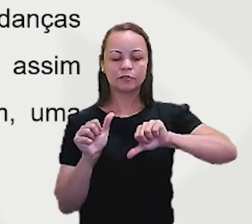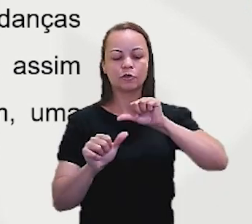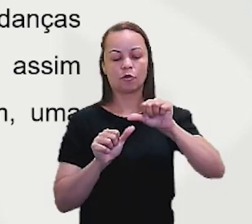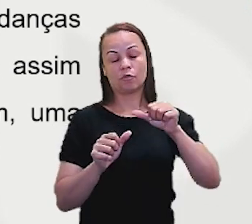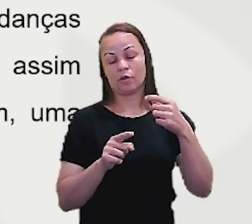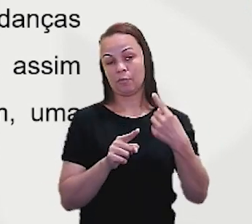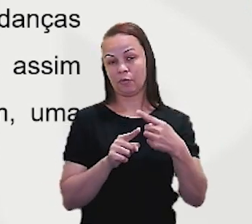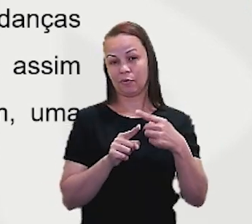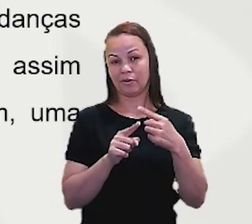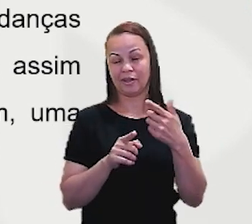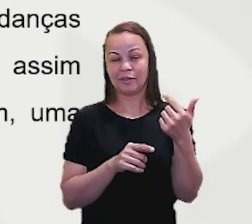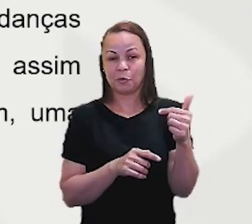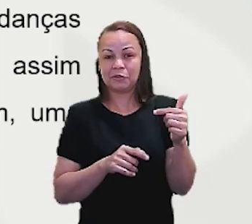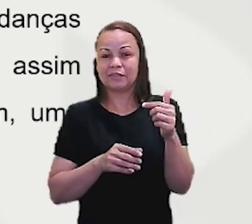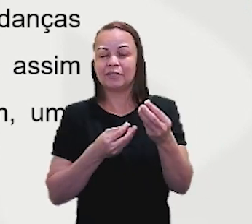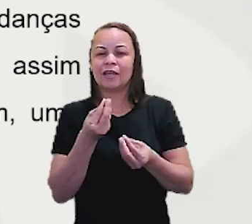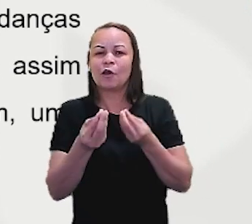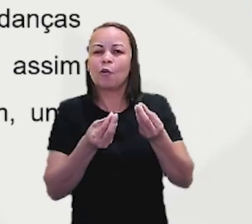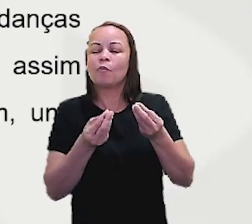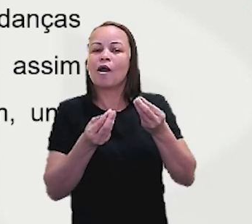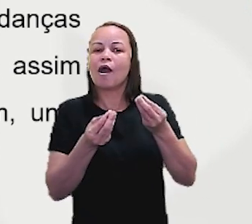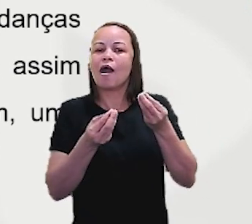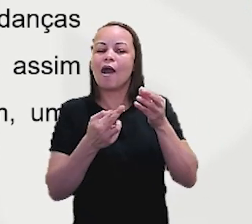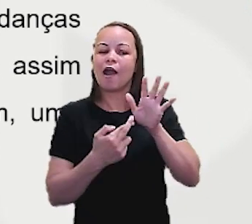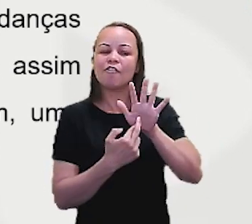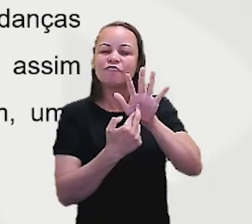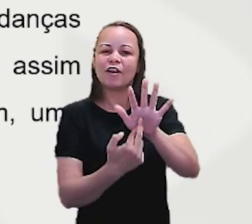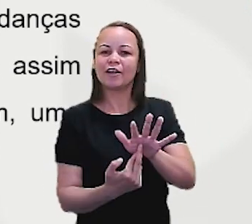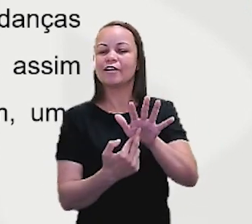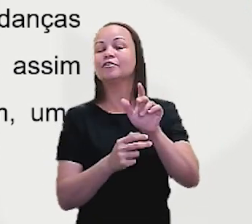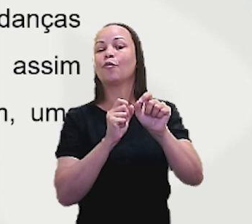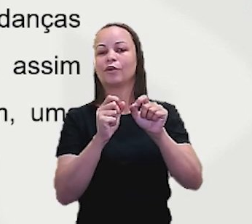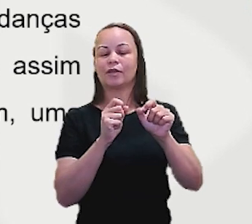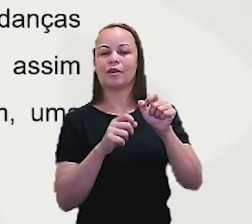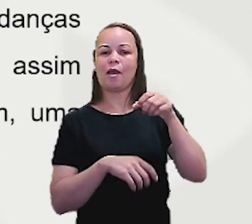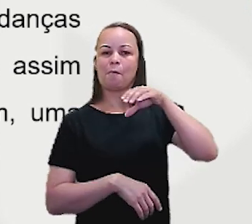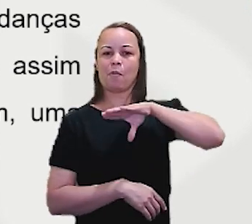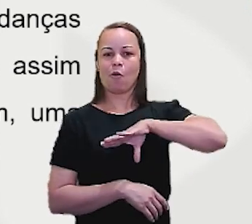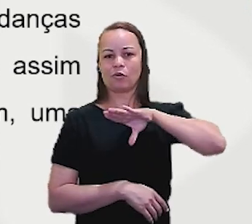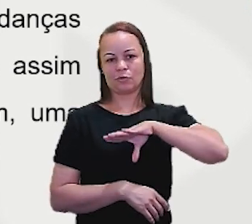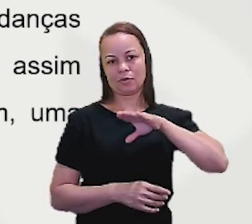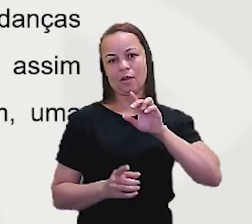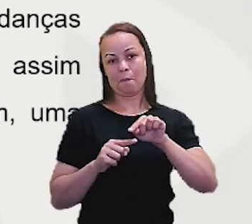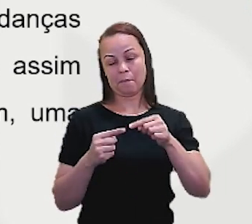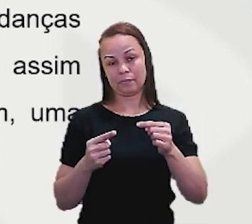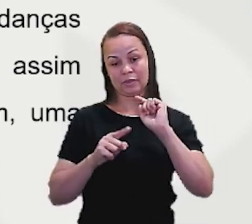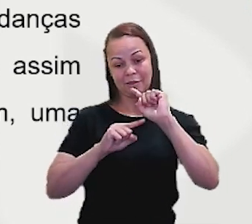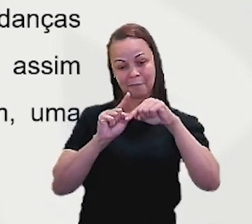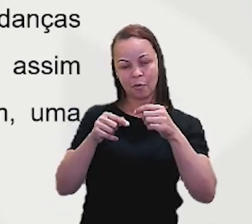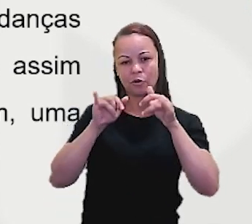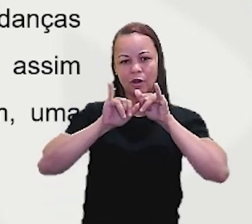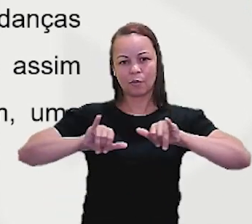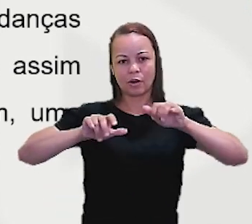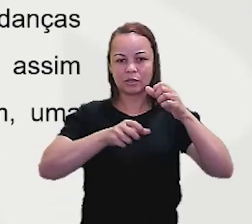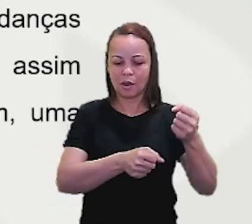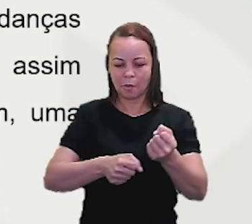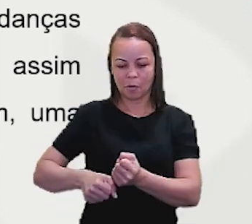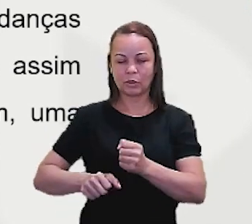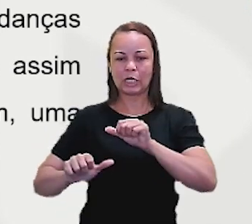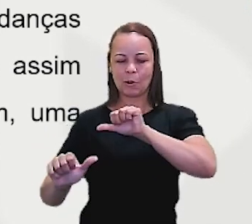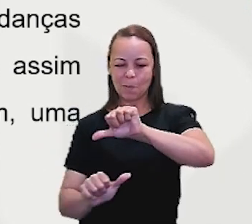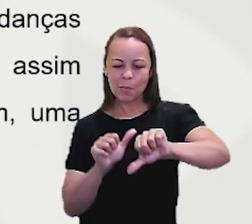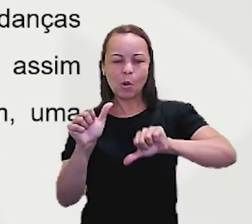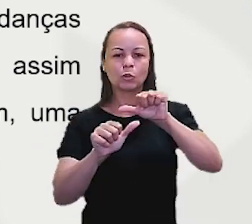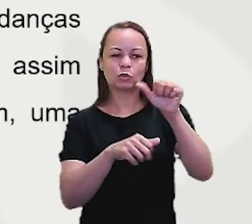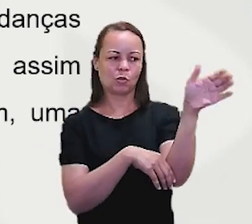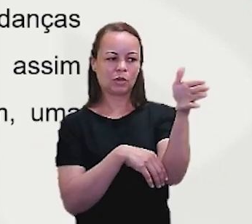nós tínhamos uma bandeira que trazia referências a Portugal. Então, depois da proclamação da República, houve totalmente o